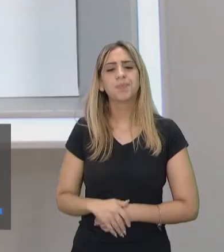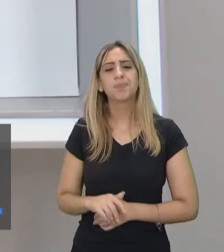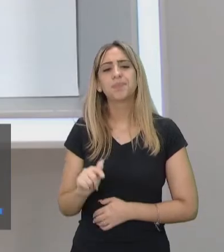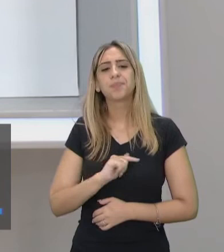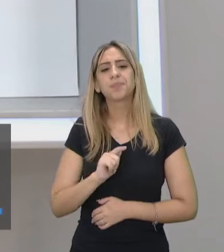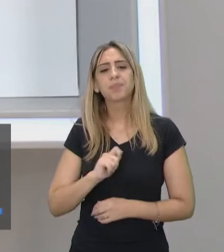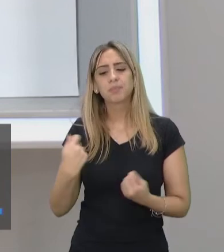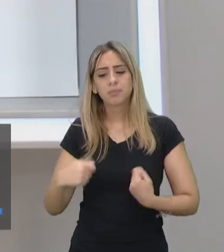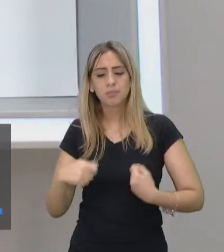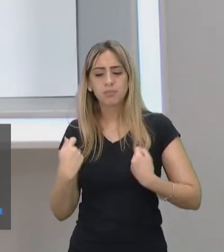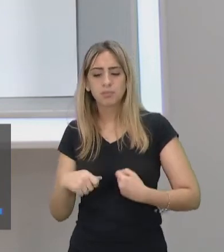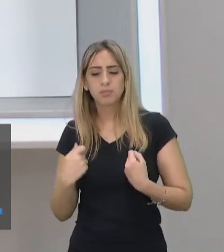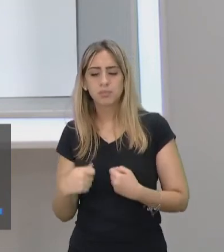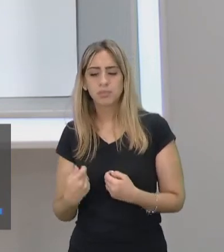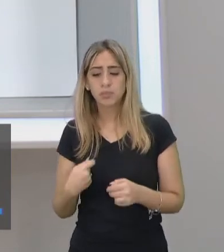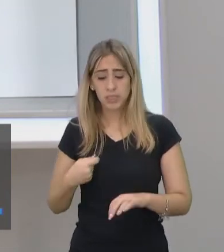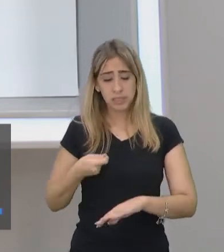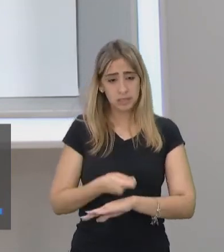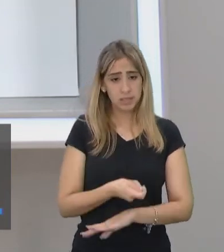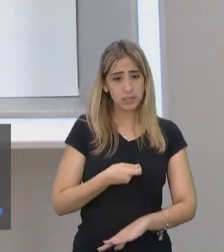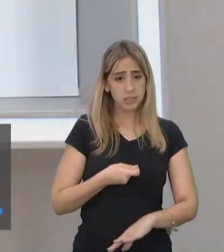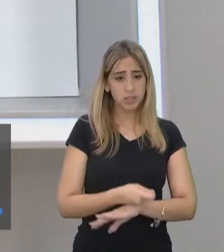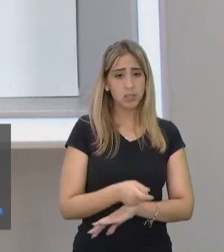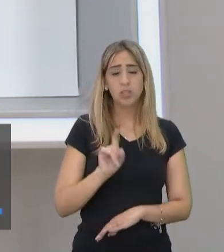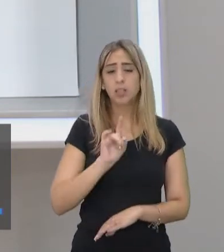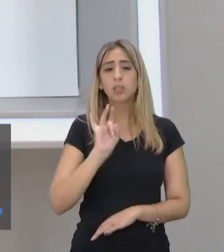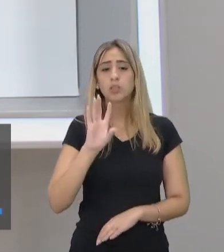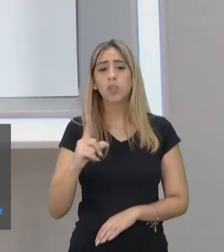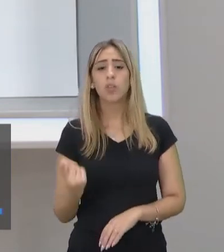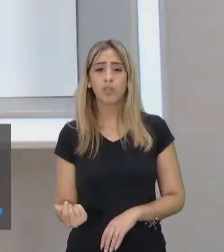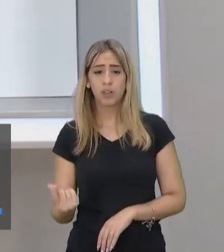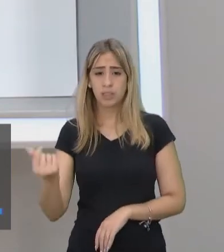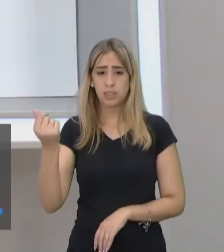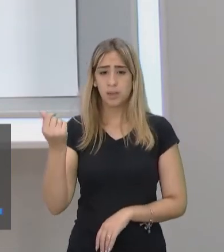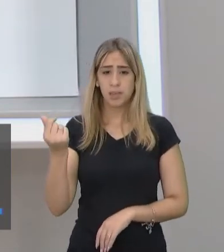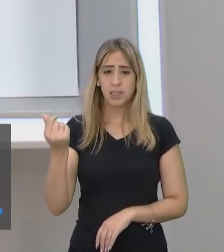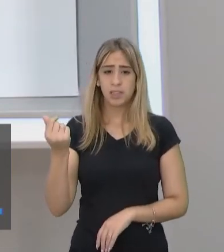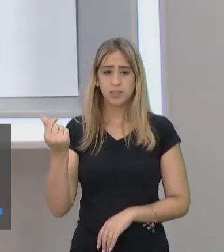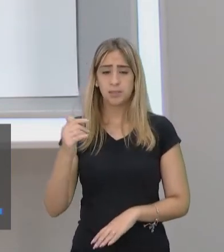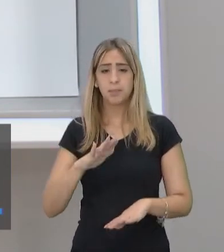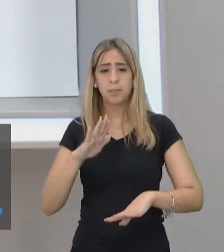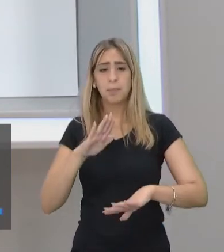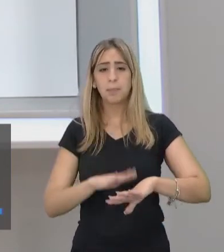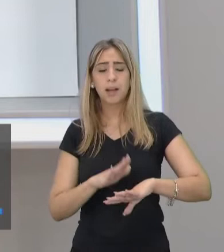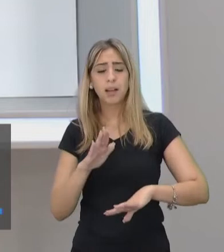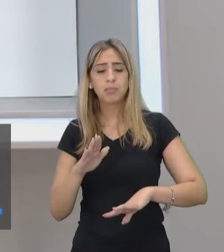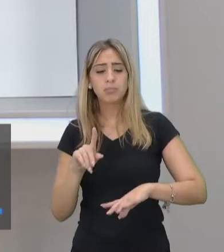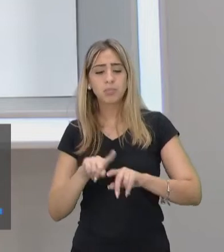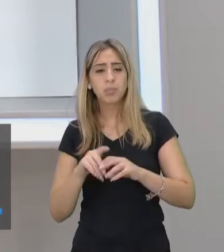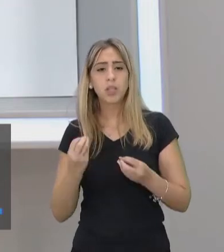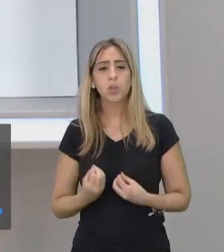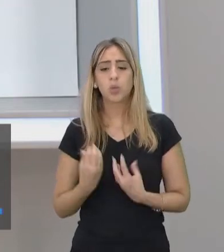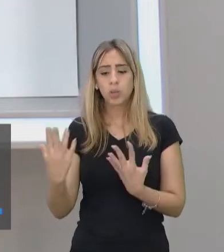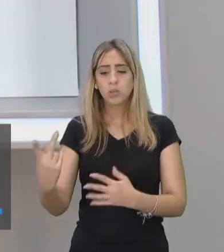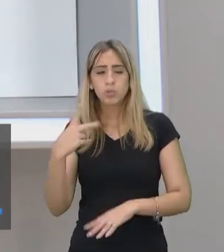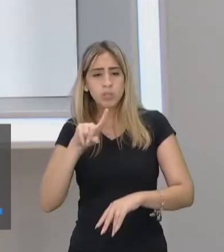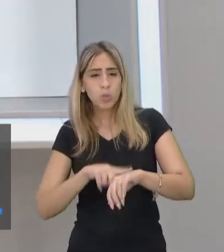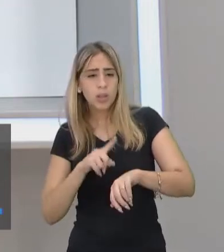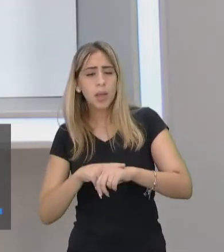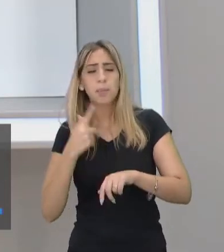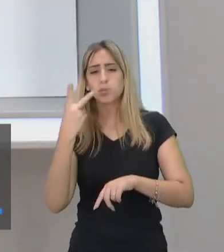tem que investir não só financeiramente, mas na questão da doação do seu tempo, do